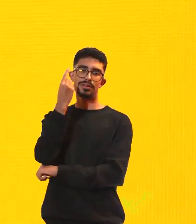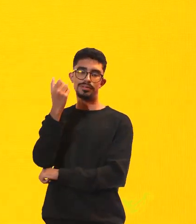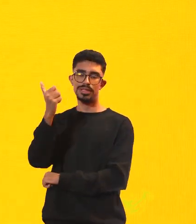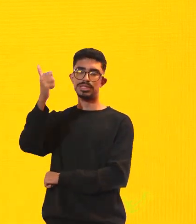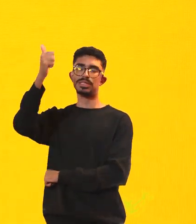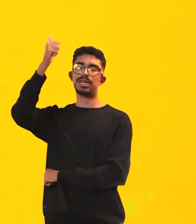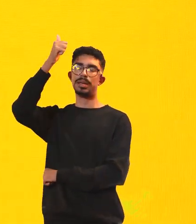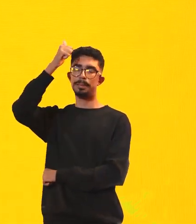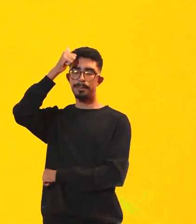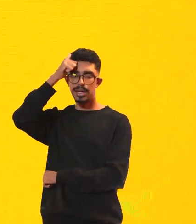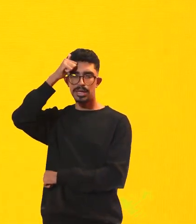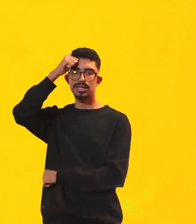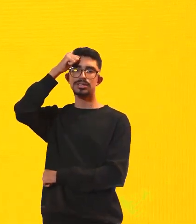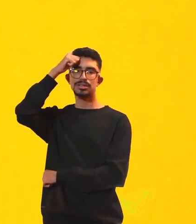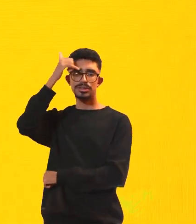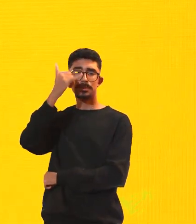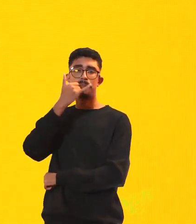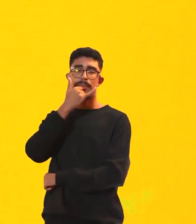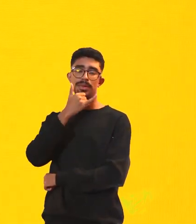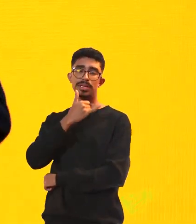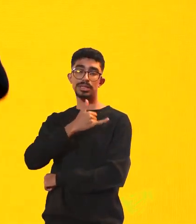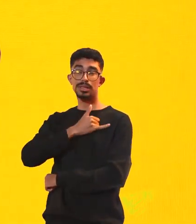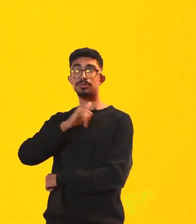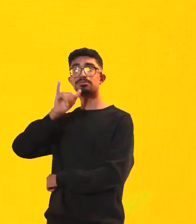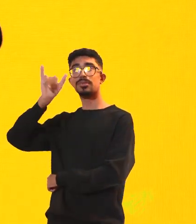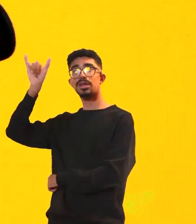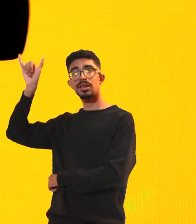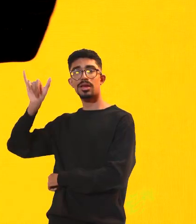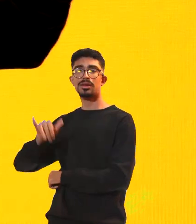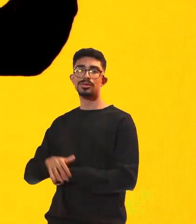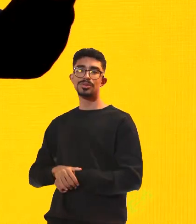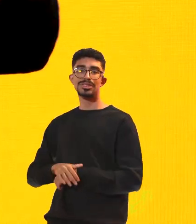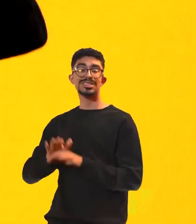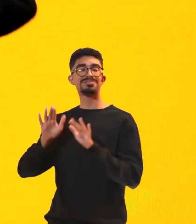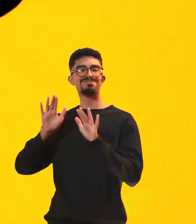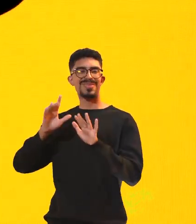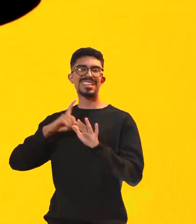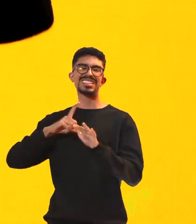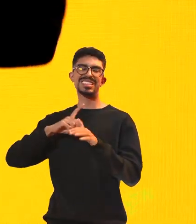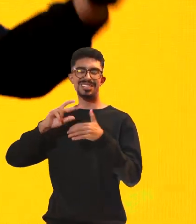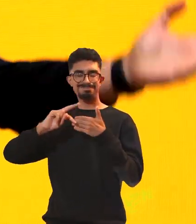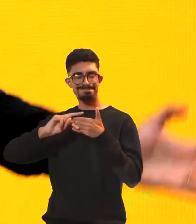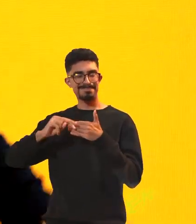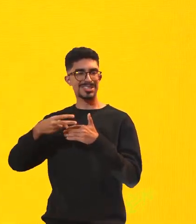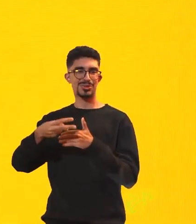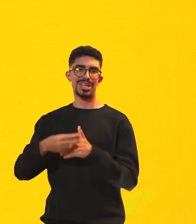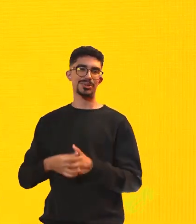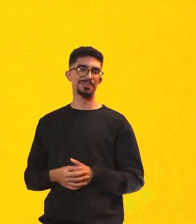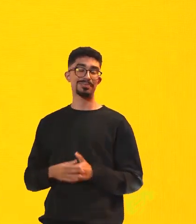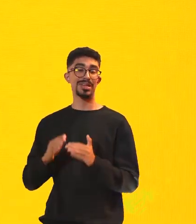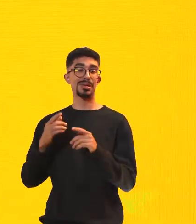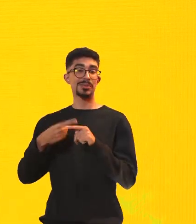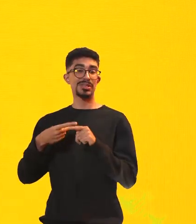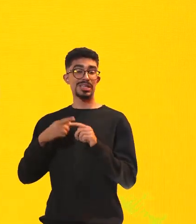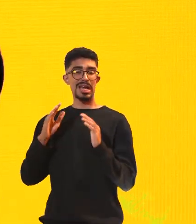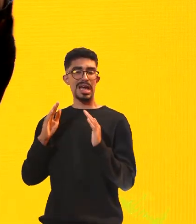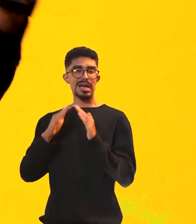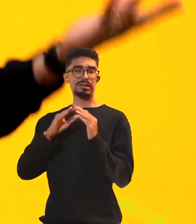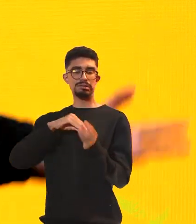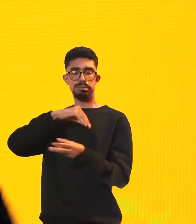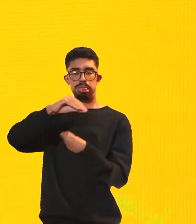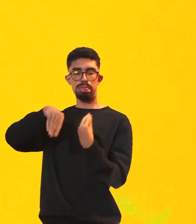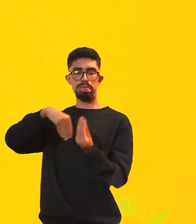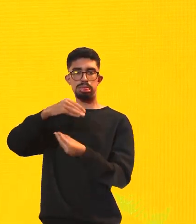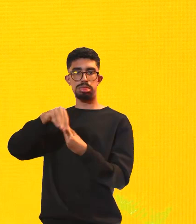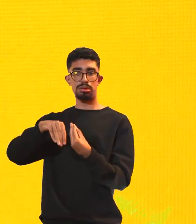mas as consequências vêm. A vida dele vira do avesso, a casa dele vira uma bagunça. Se você, eu te